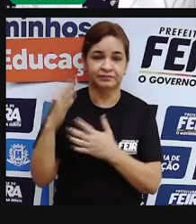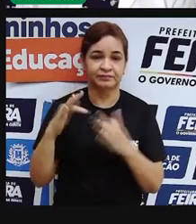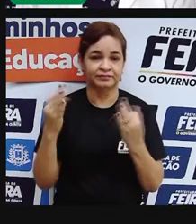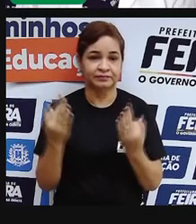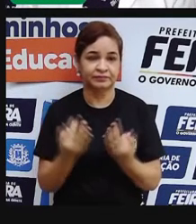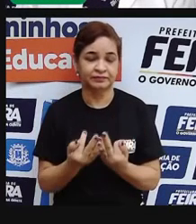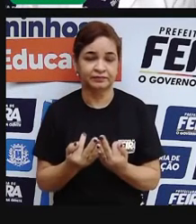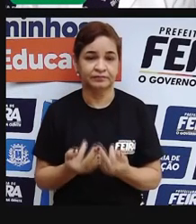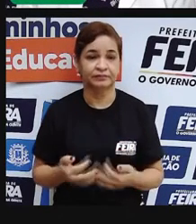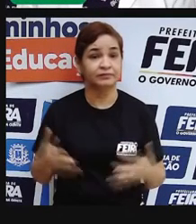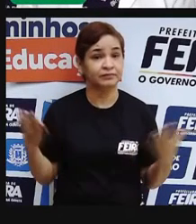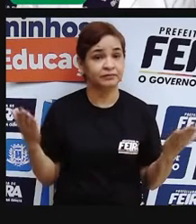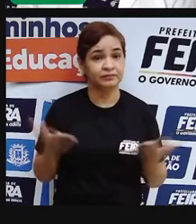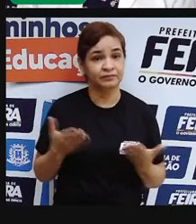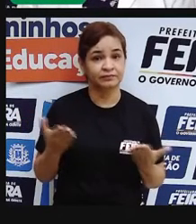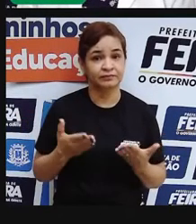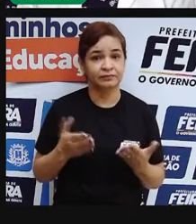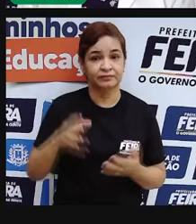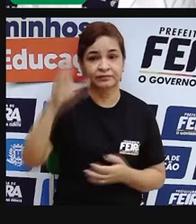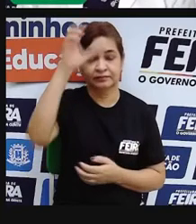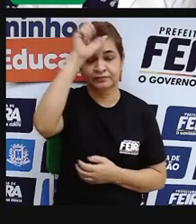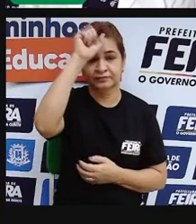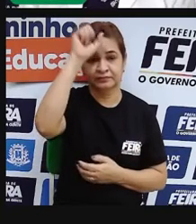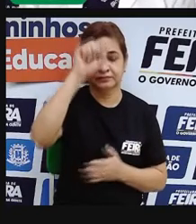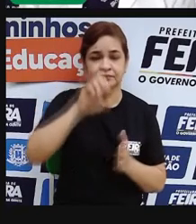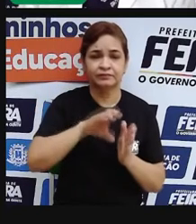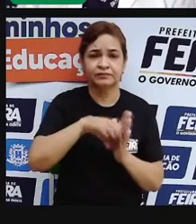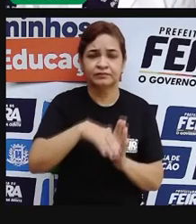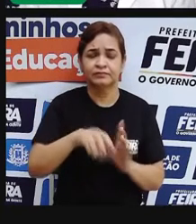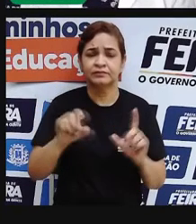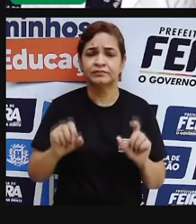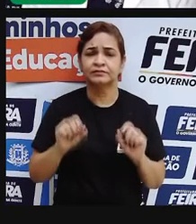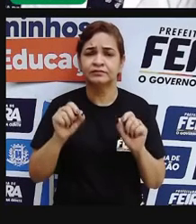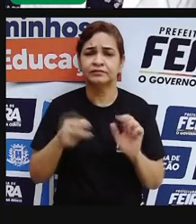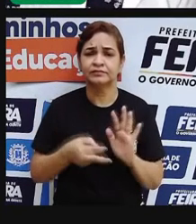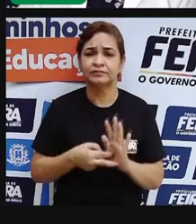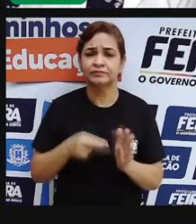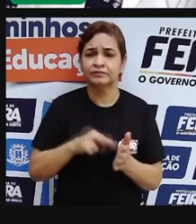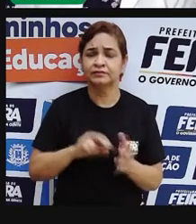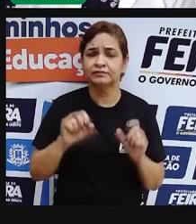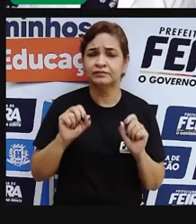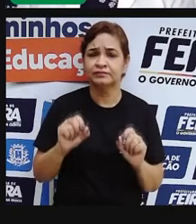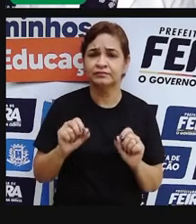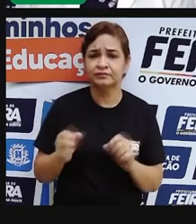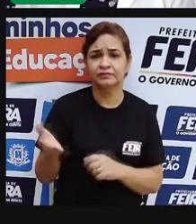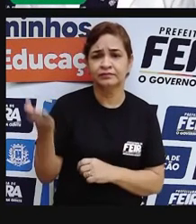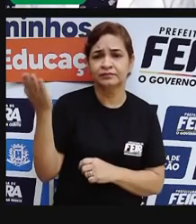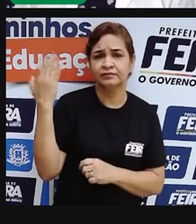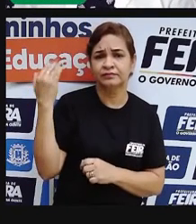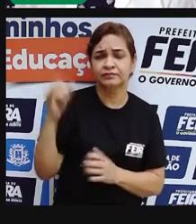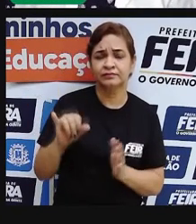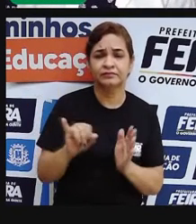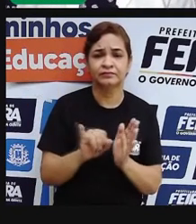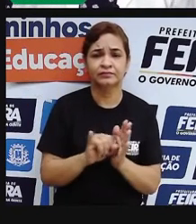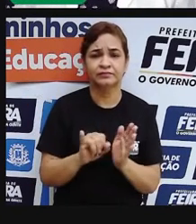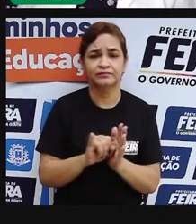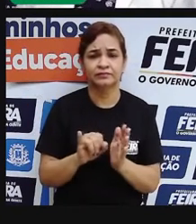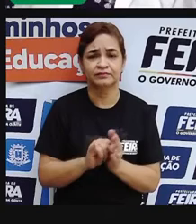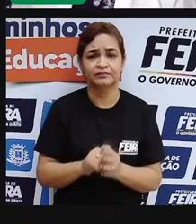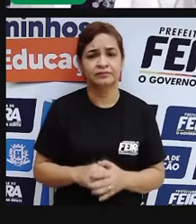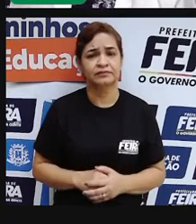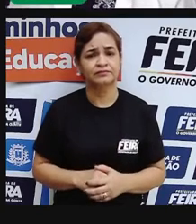nessa aula a gente vai aprender o conceito o significado do que a ancestralidade e o que é identidade